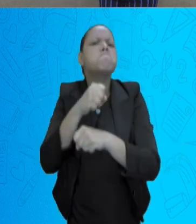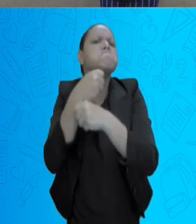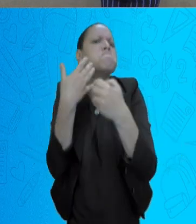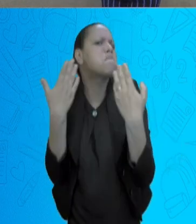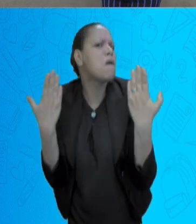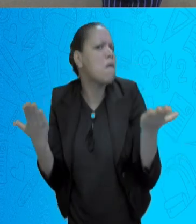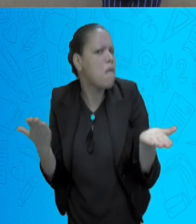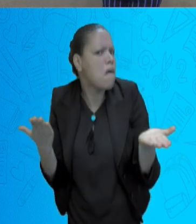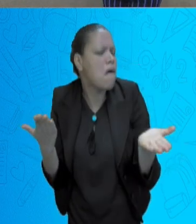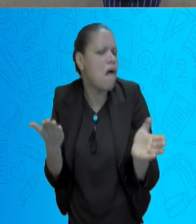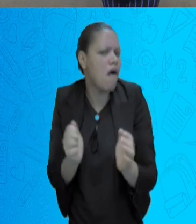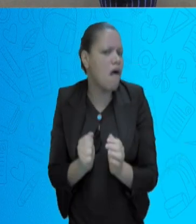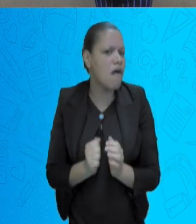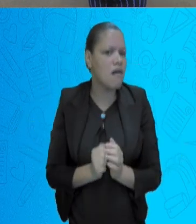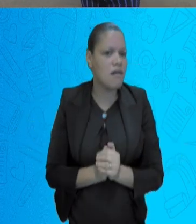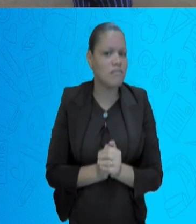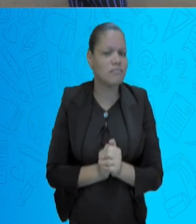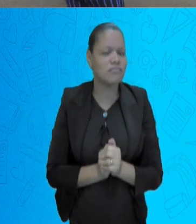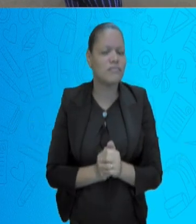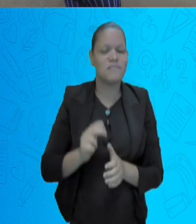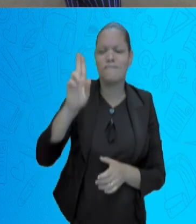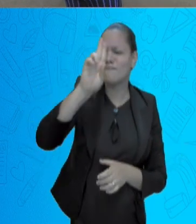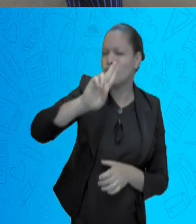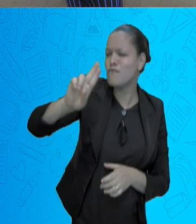havia pipoca,